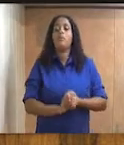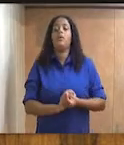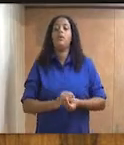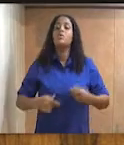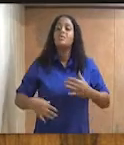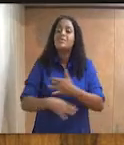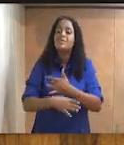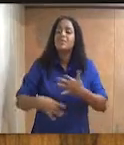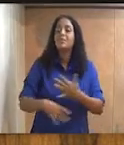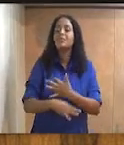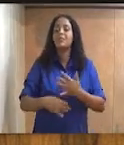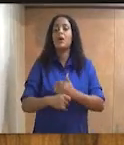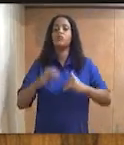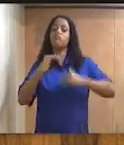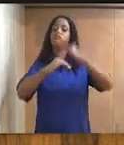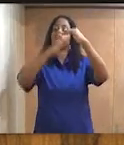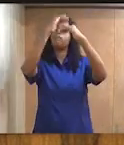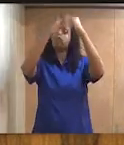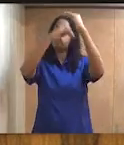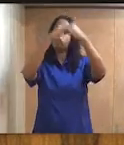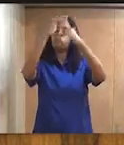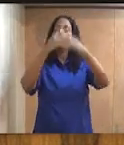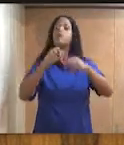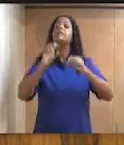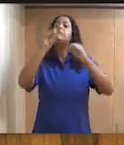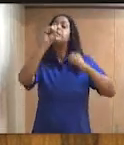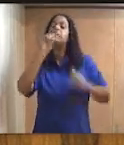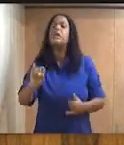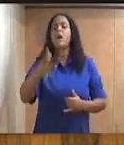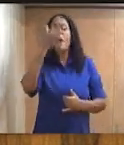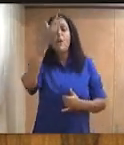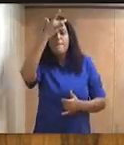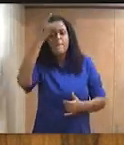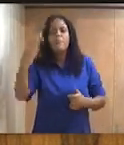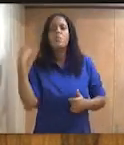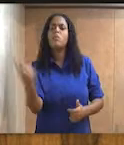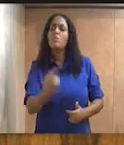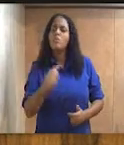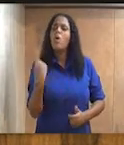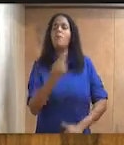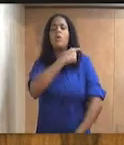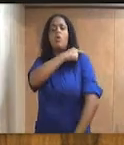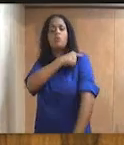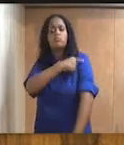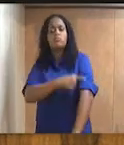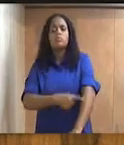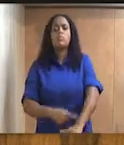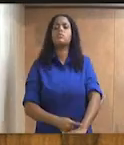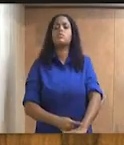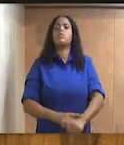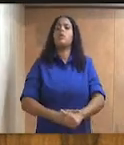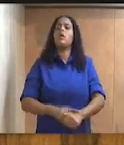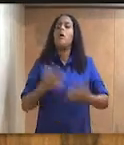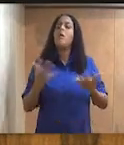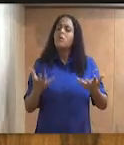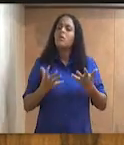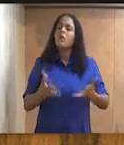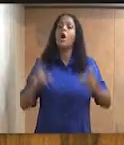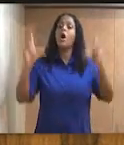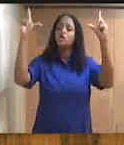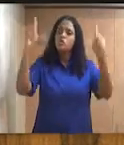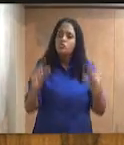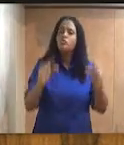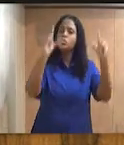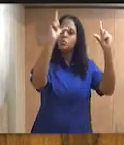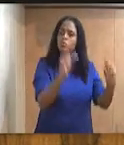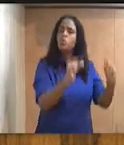desenvolvimento? Se nós nos preocuparmos mais com a educação, com certeza iremos minimizar sérios